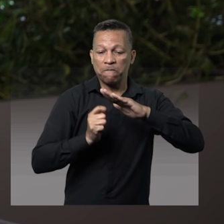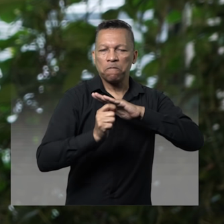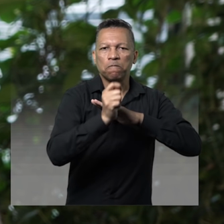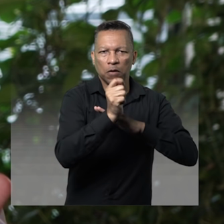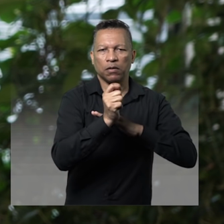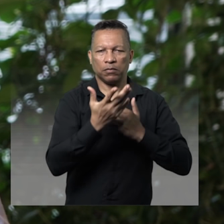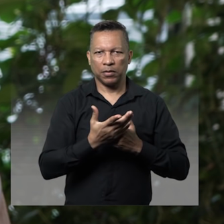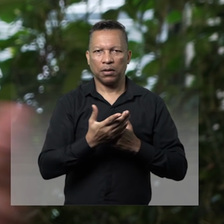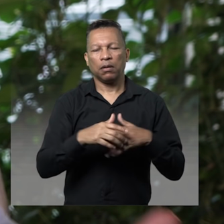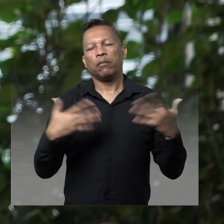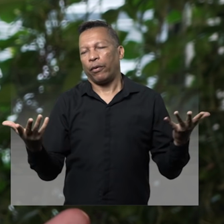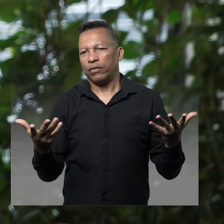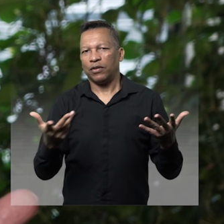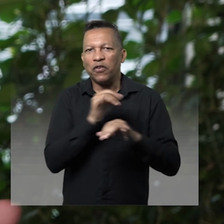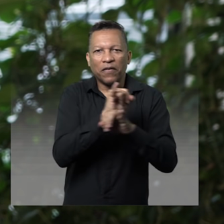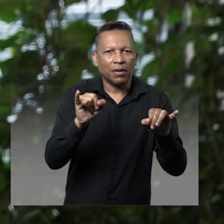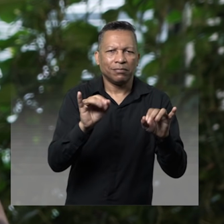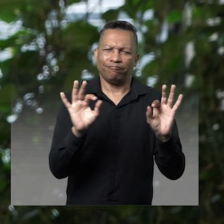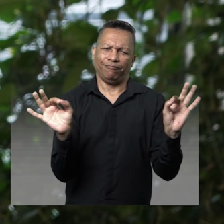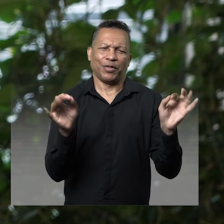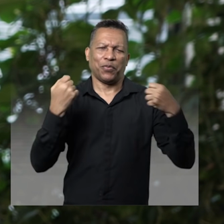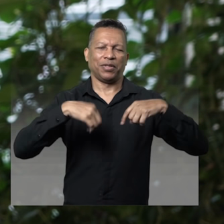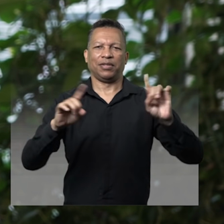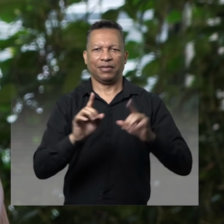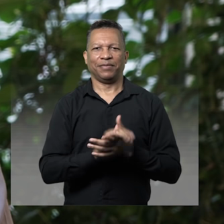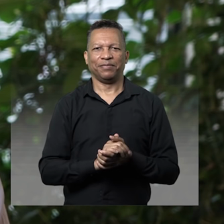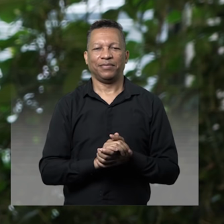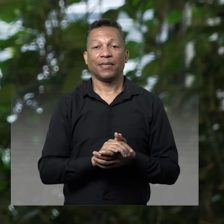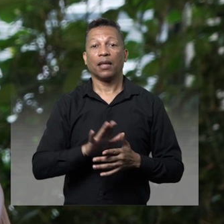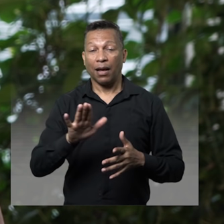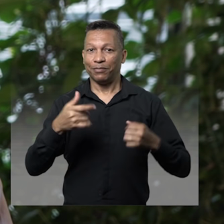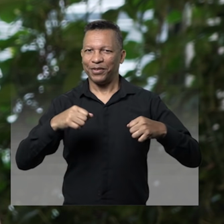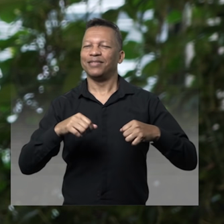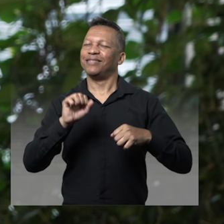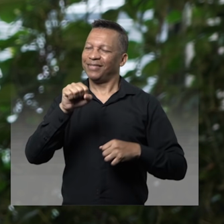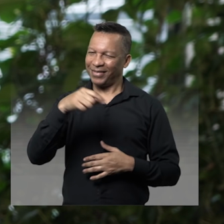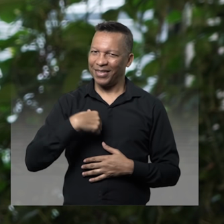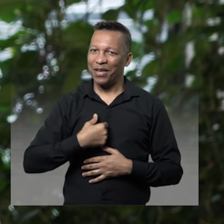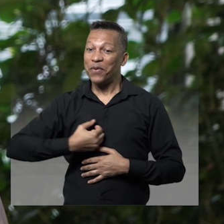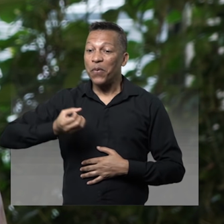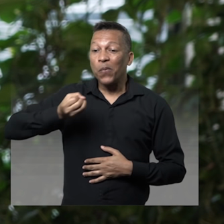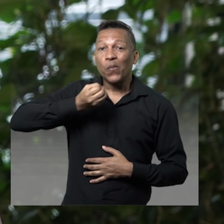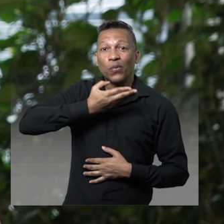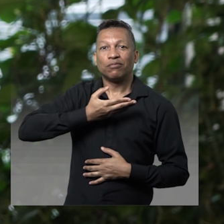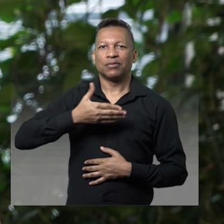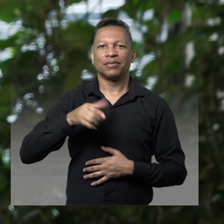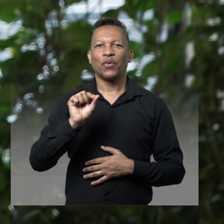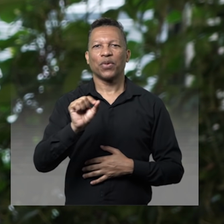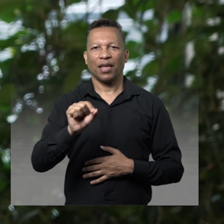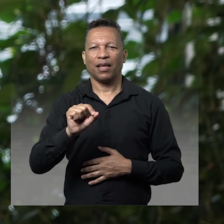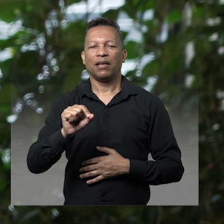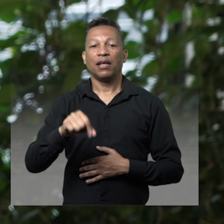investimentos. Bom, não preciso contar mais nada, certo? Ah, preciso sim. A boa notícia vem agora.